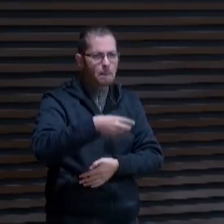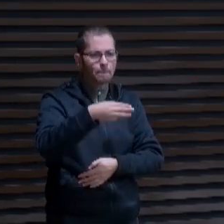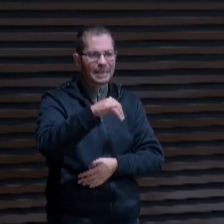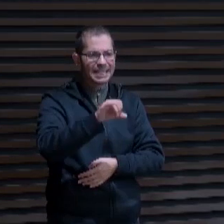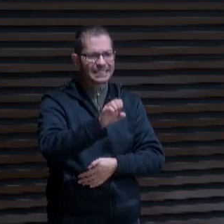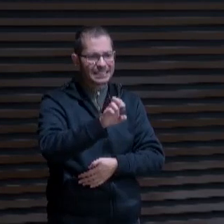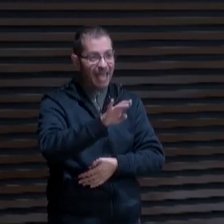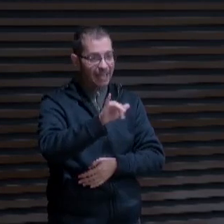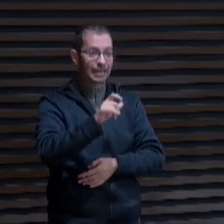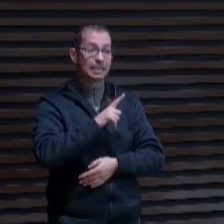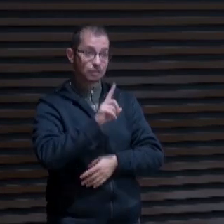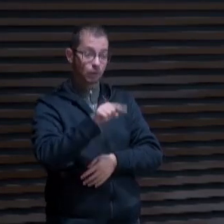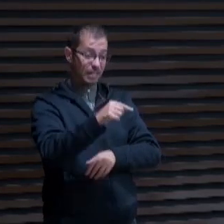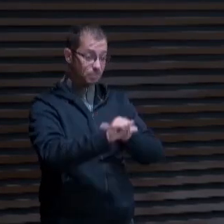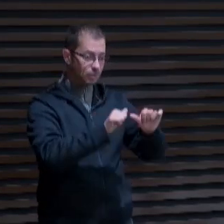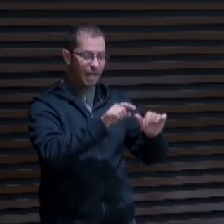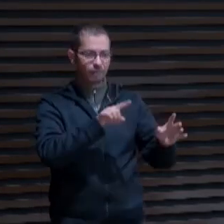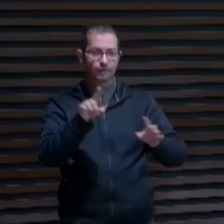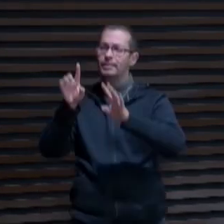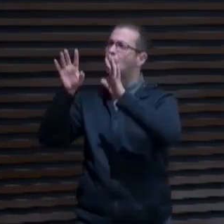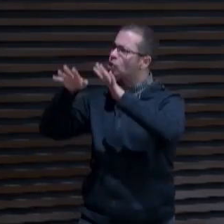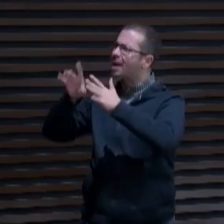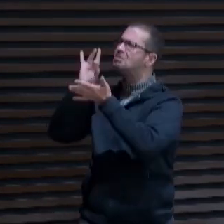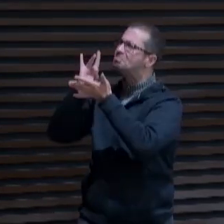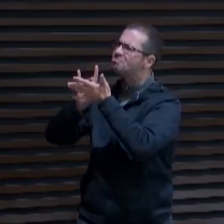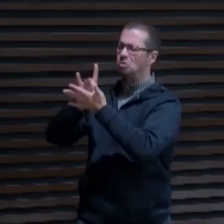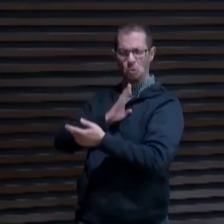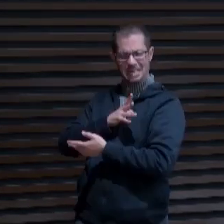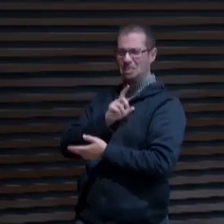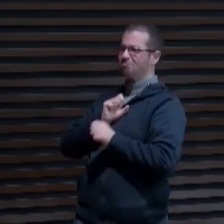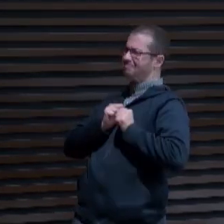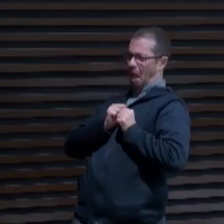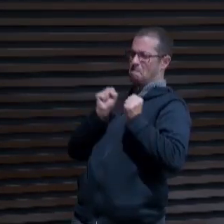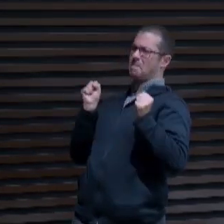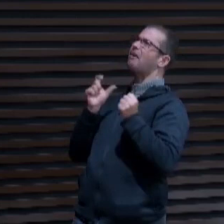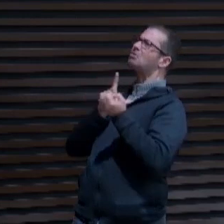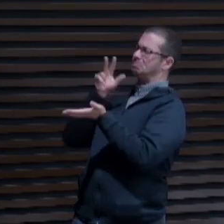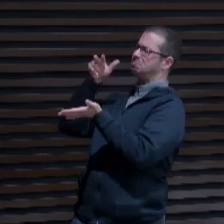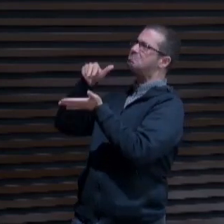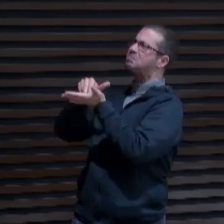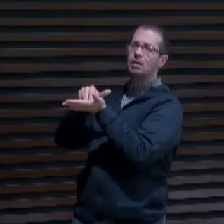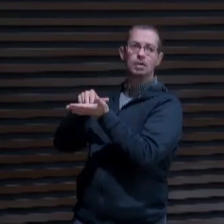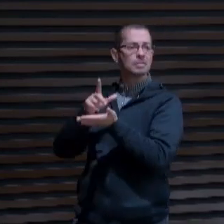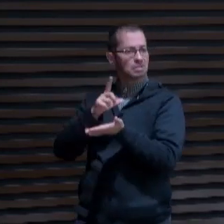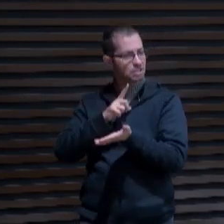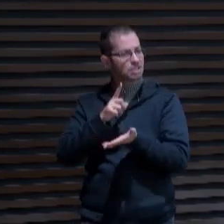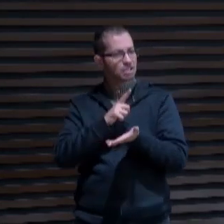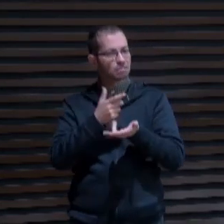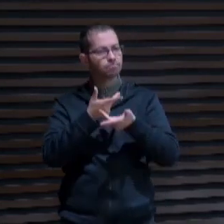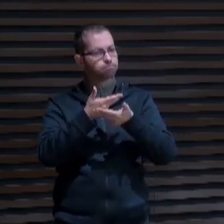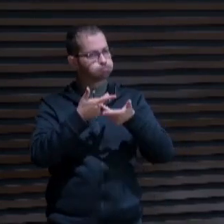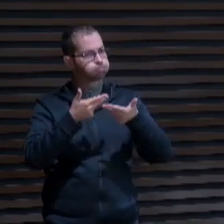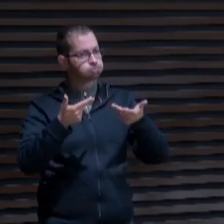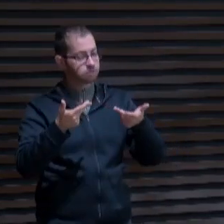40 anos do reinado de Davi sobre o povo de Israel, Salomão, seu filho, ele sobe ao trono. E quando Salomão